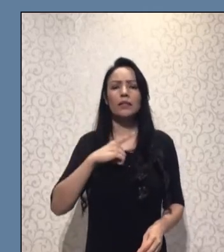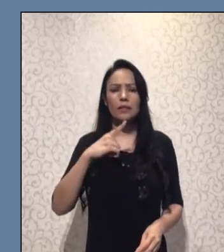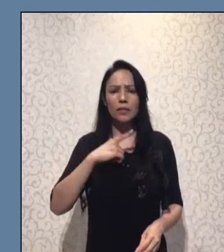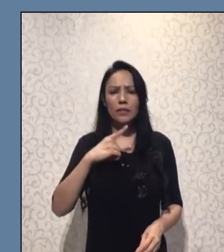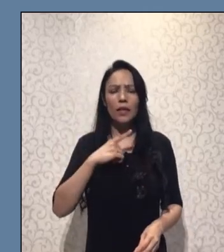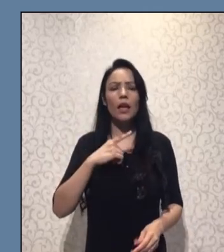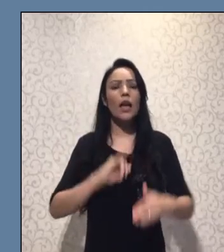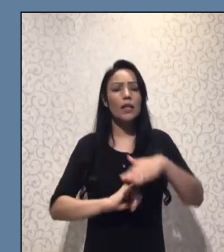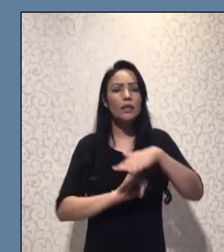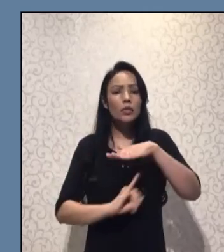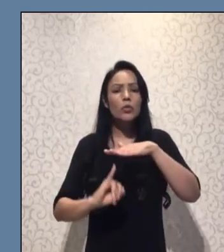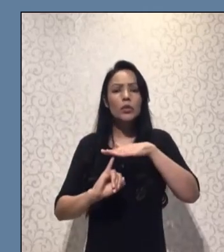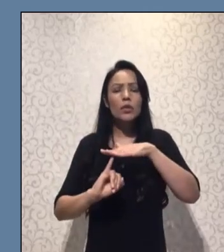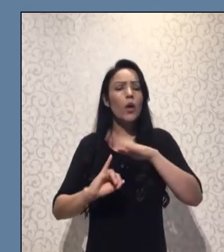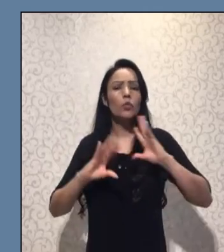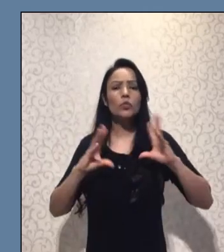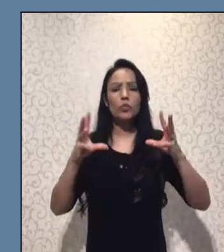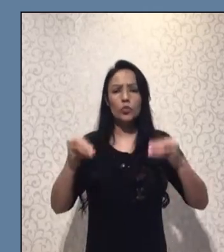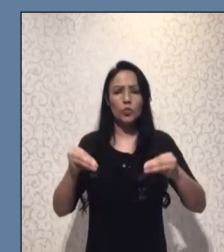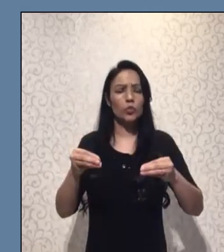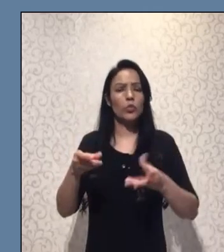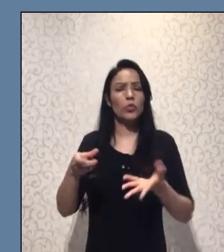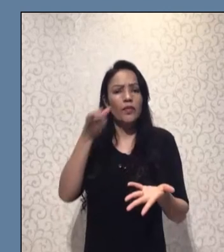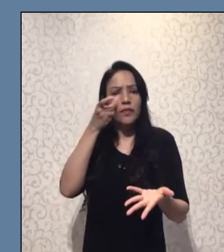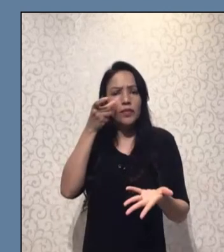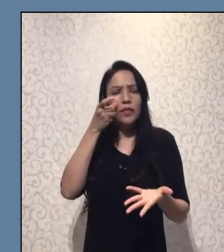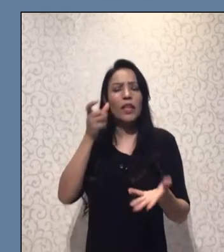dos museus,